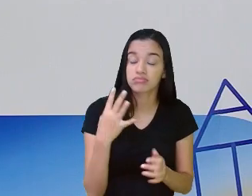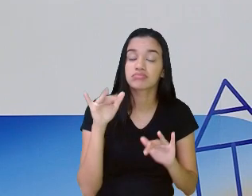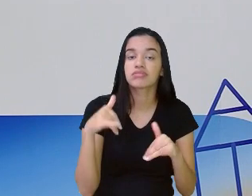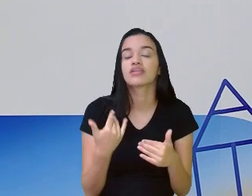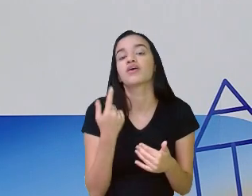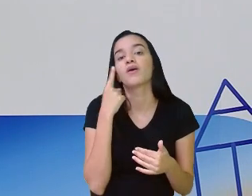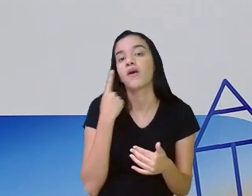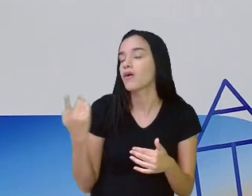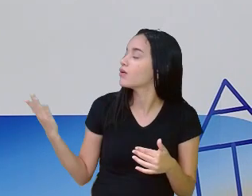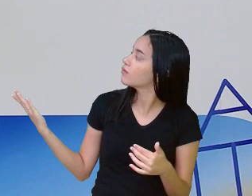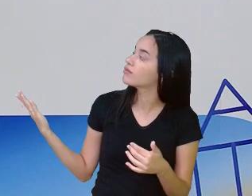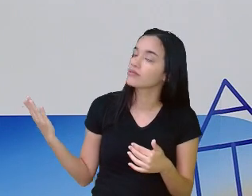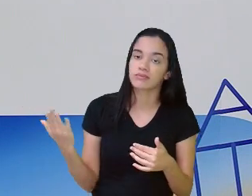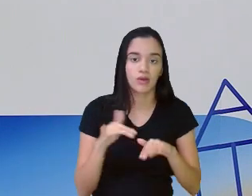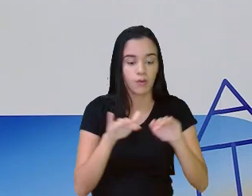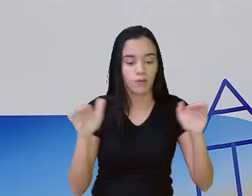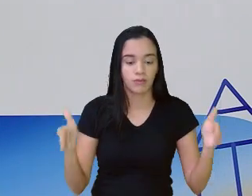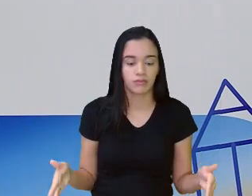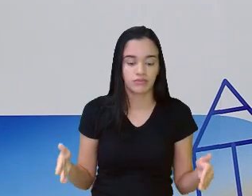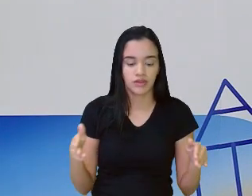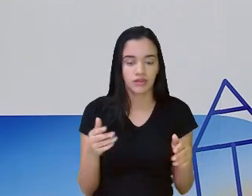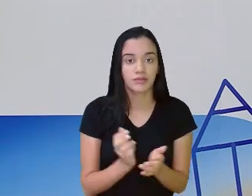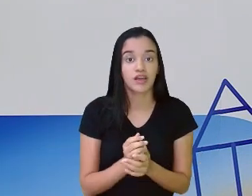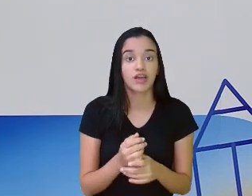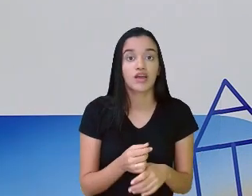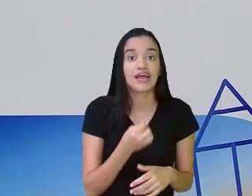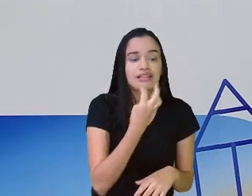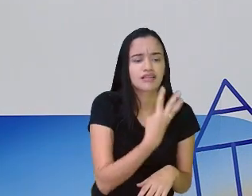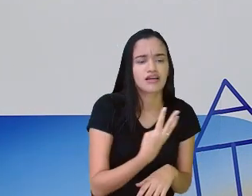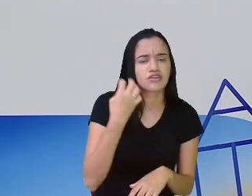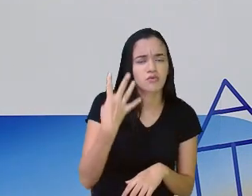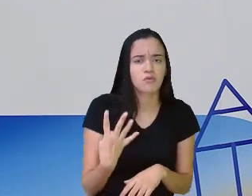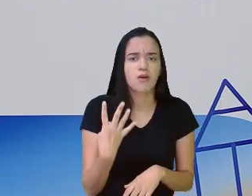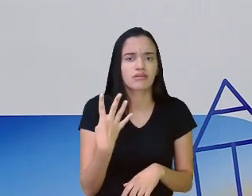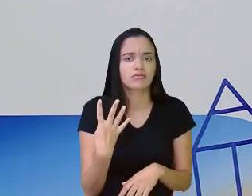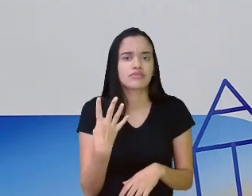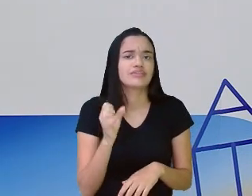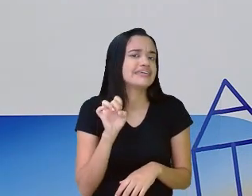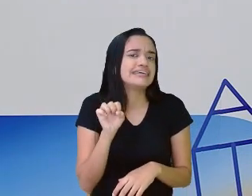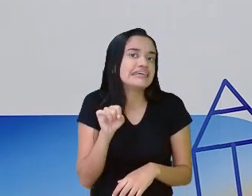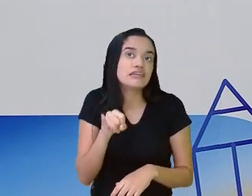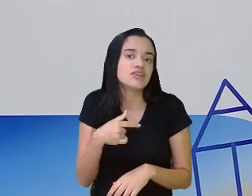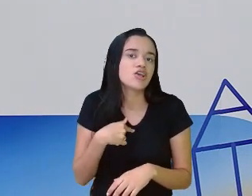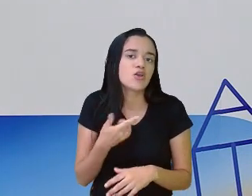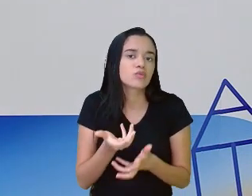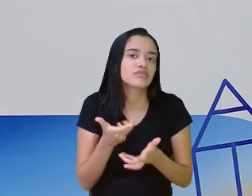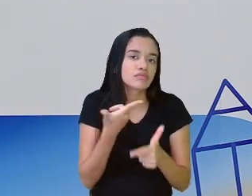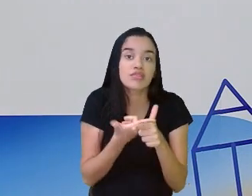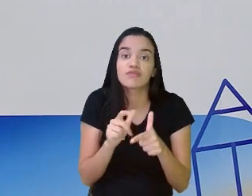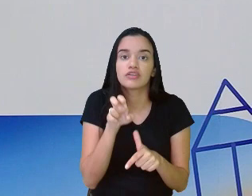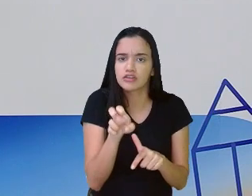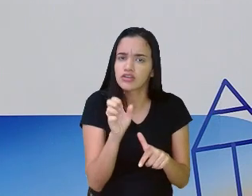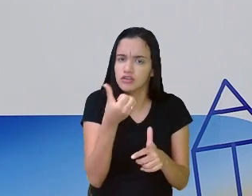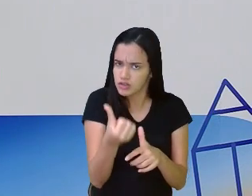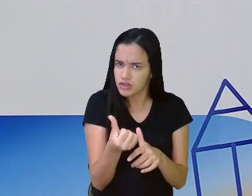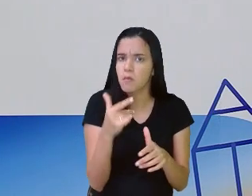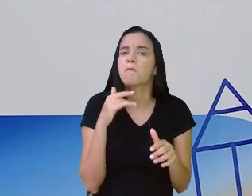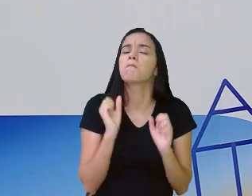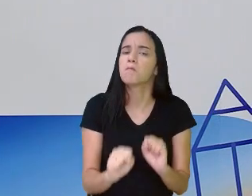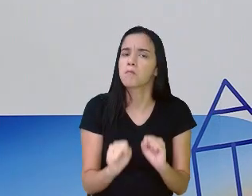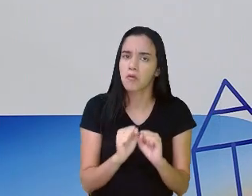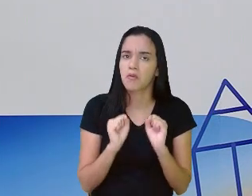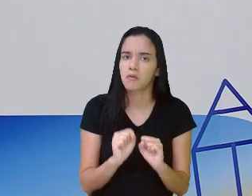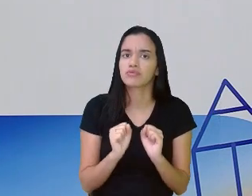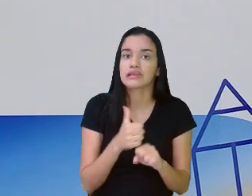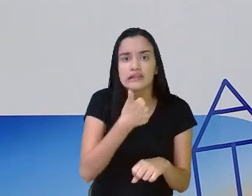em 2 partes, em 3, em 4. E se eu quisesse dividir em 5? Dividiria em 6. Posso também.